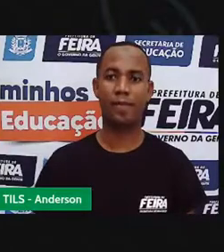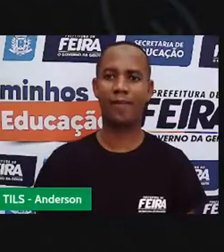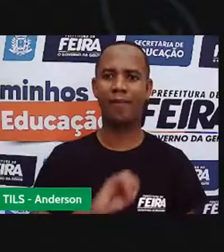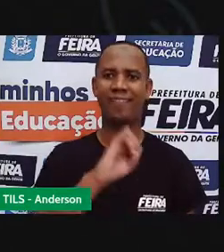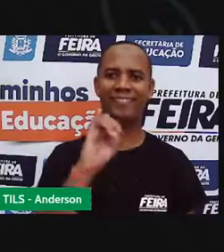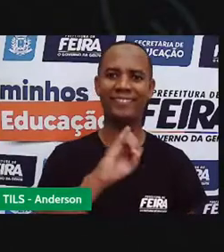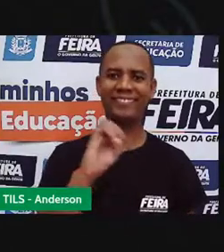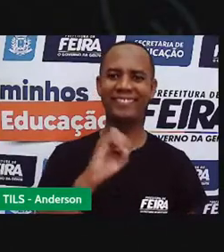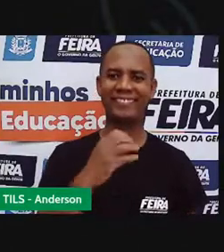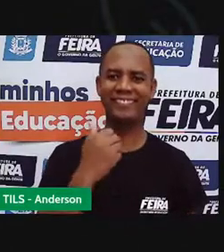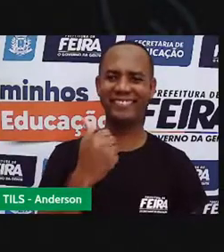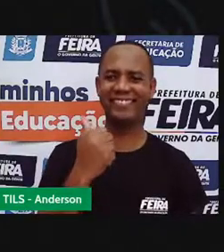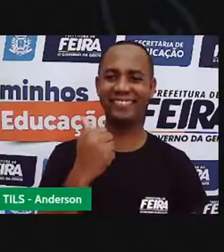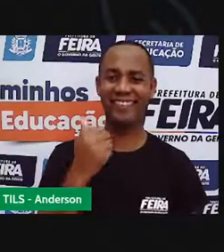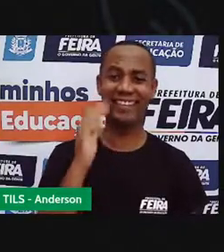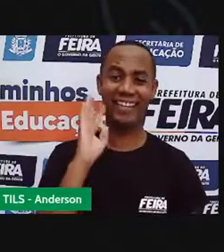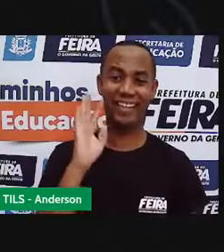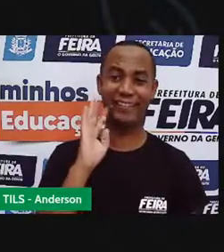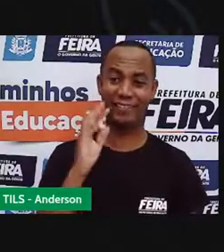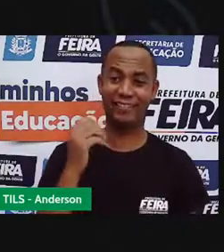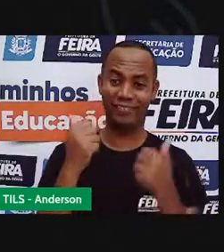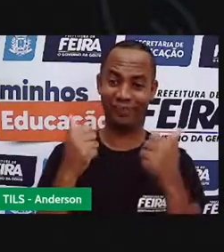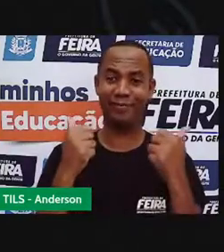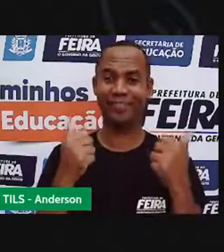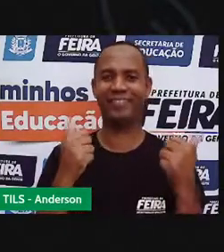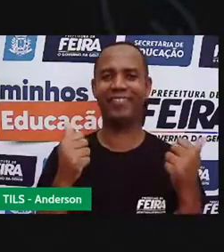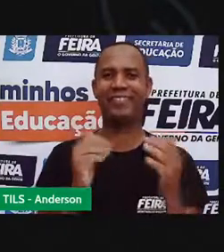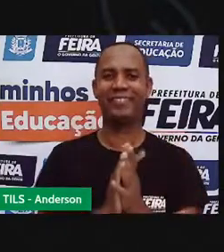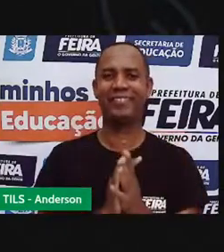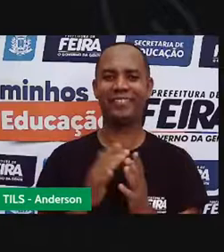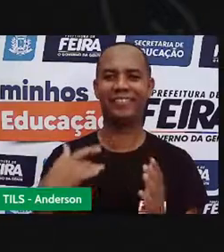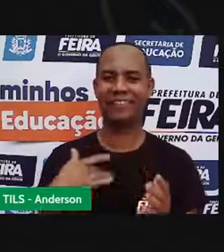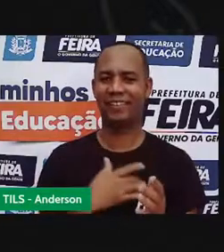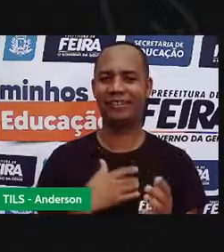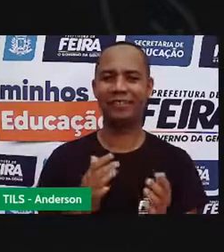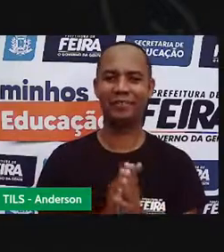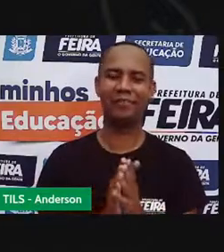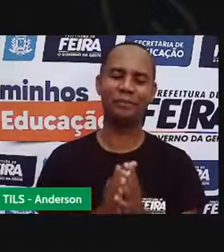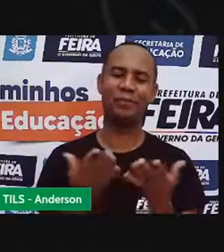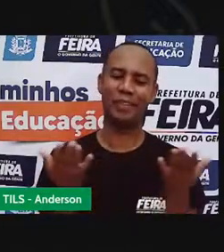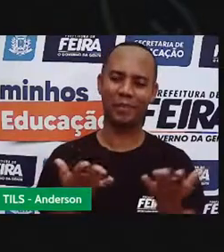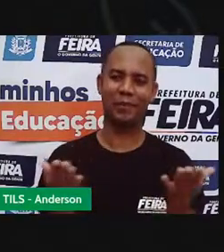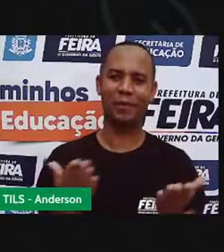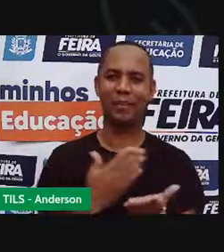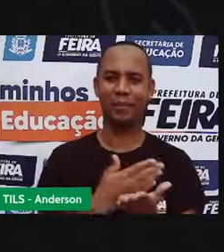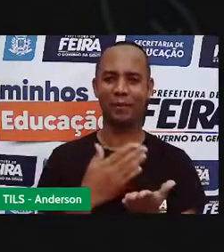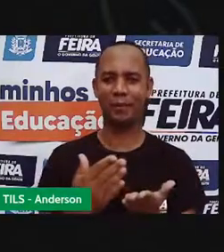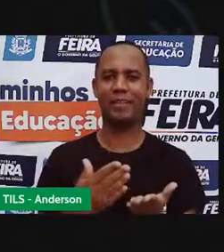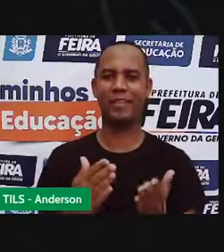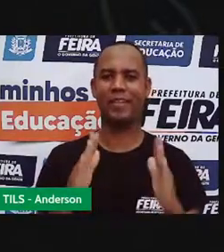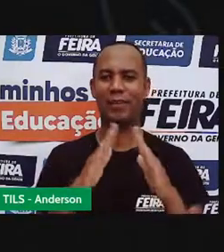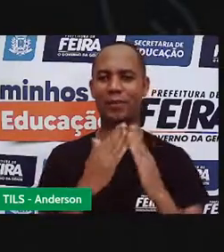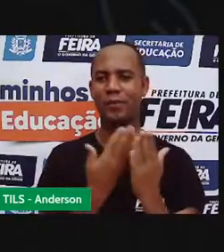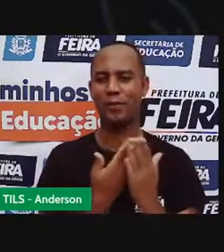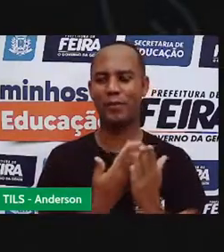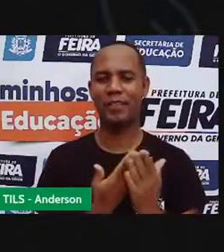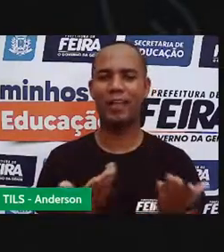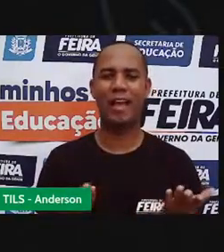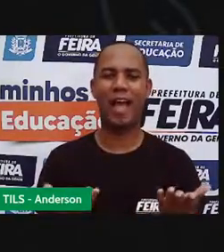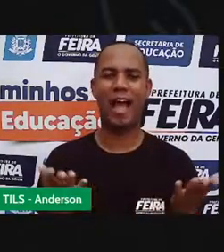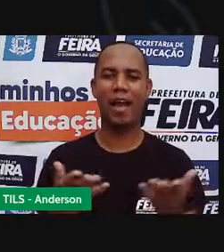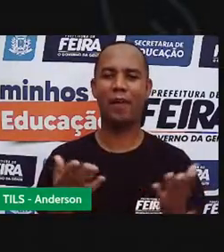Olá, turma, tudo bem com vocês? E aí, vamos para mais uma aula, encerrando o percurso do mês